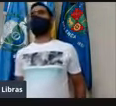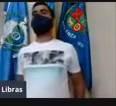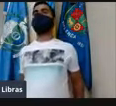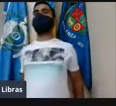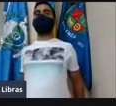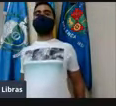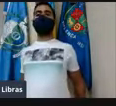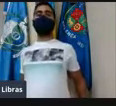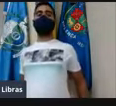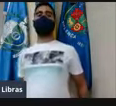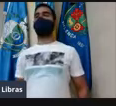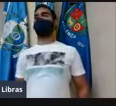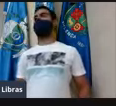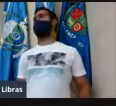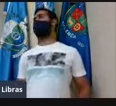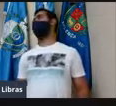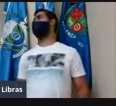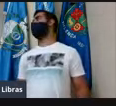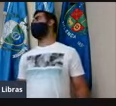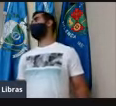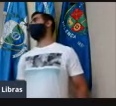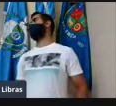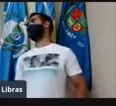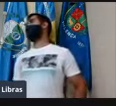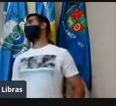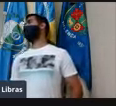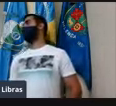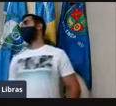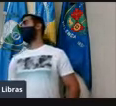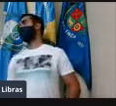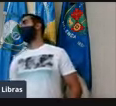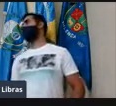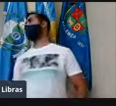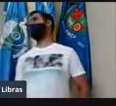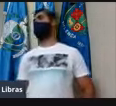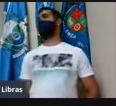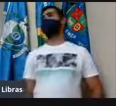Semana que vem. Vereador Pedro Graça.